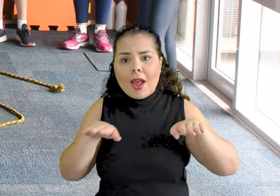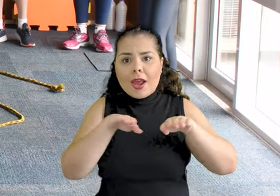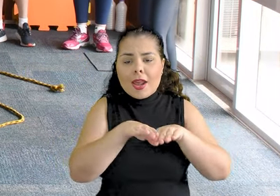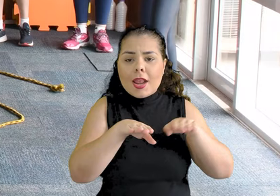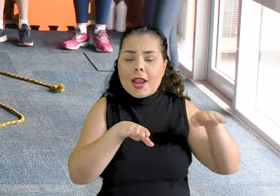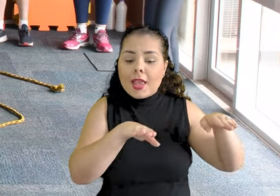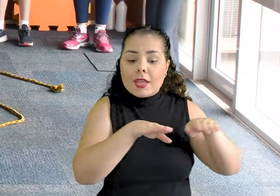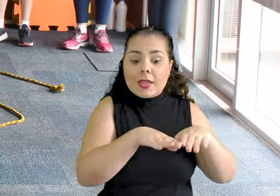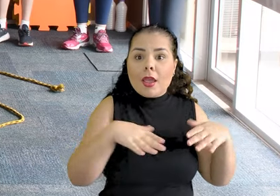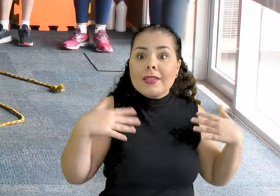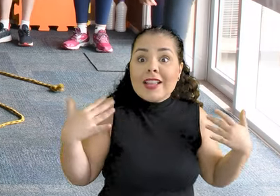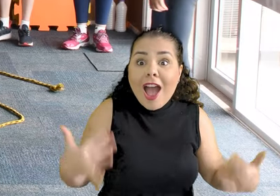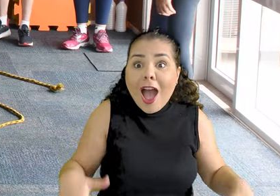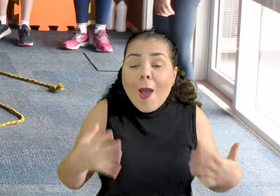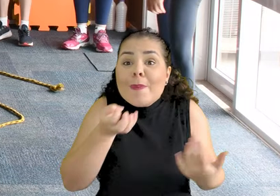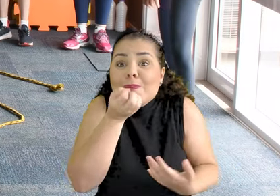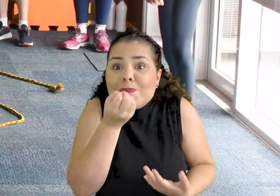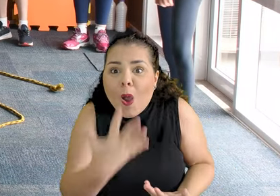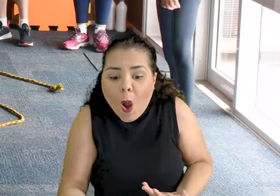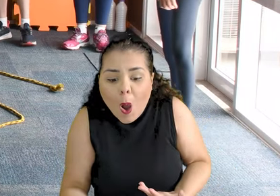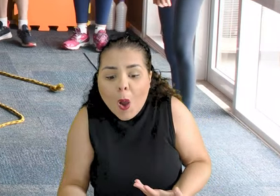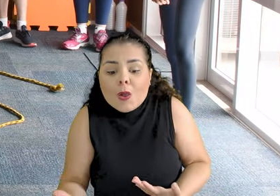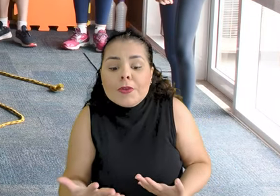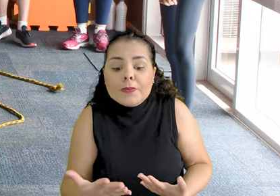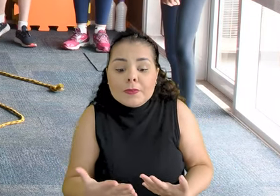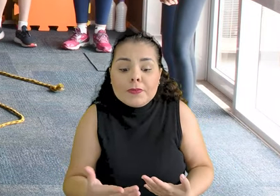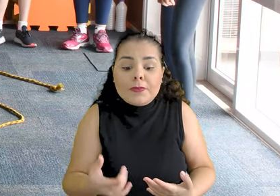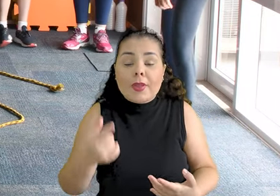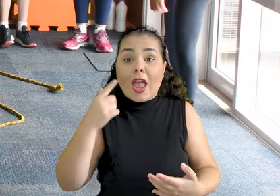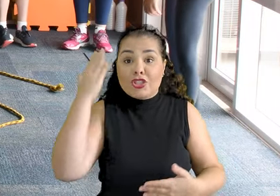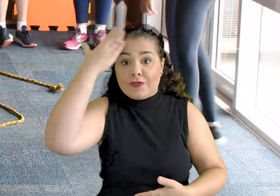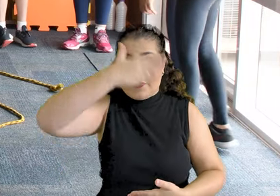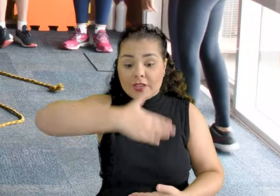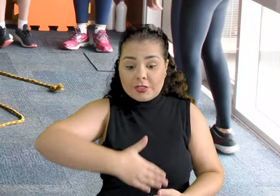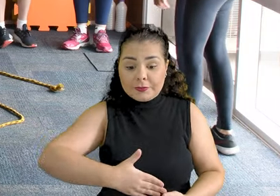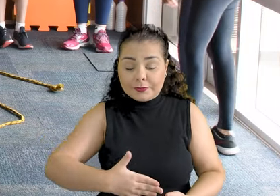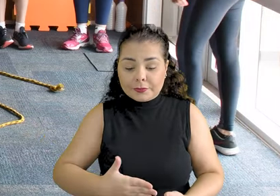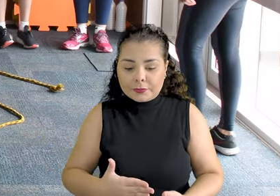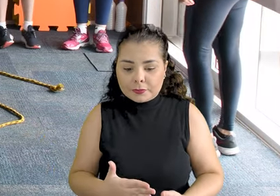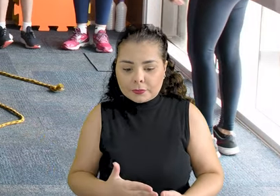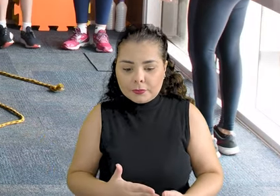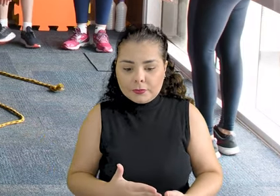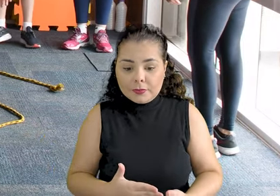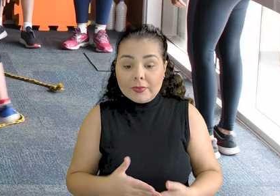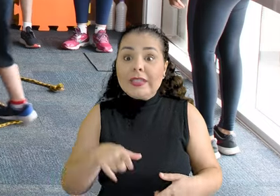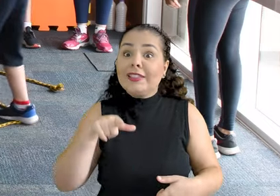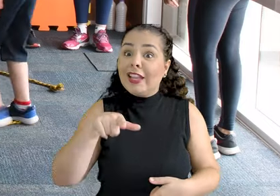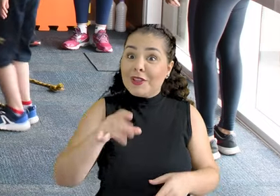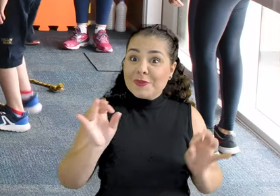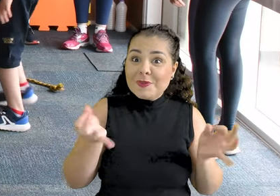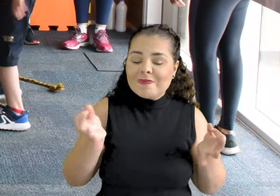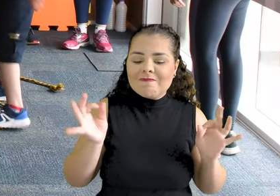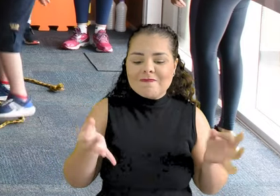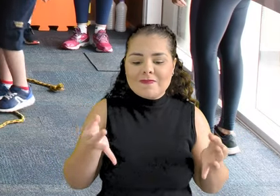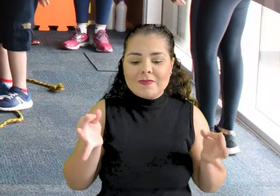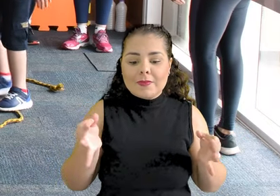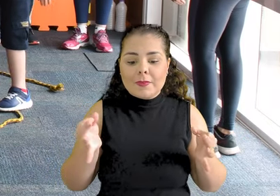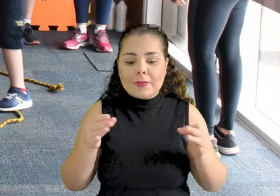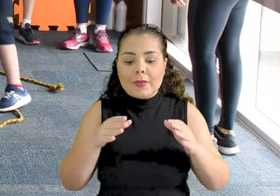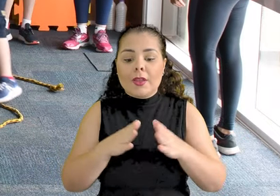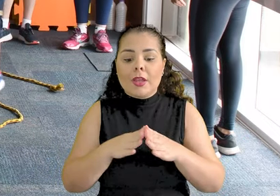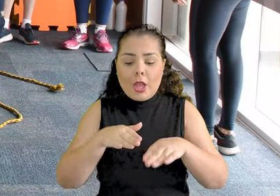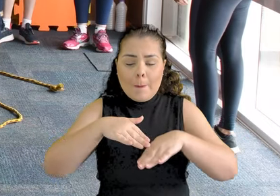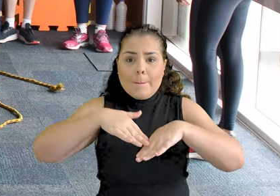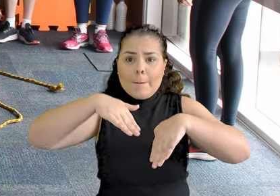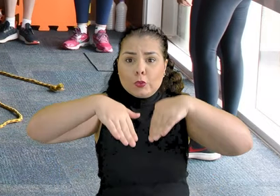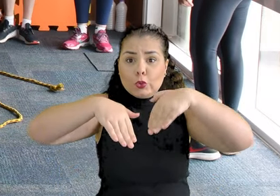agora. Nossa, cara, isso é muito bom. Levanta o pé. De frente. Isso, cara. Na